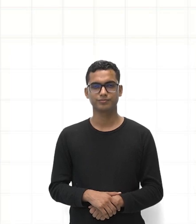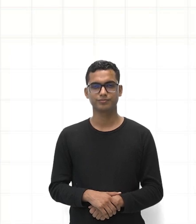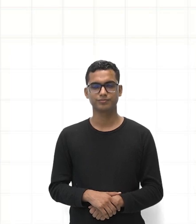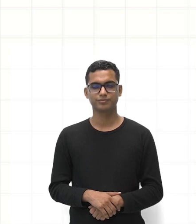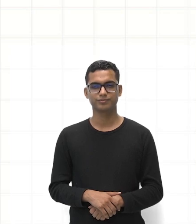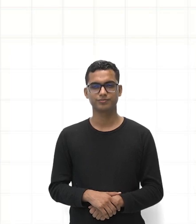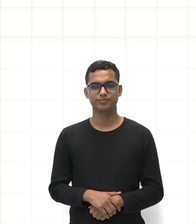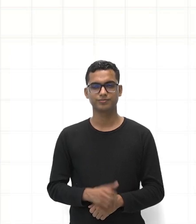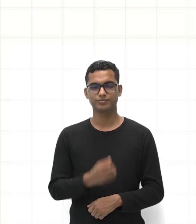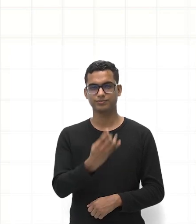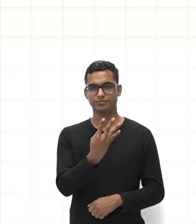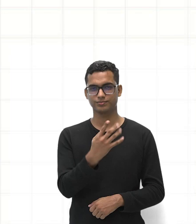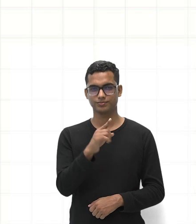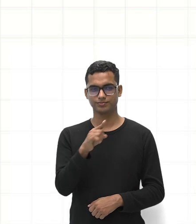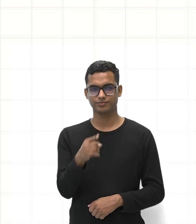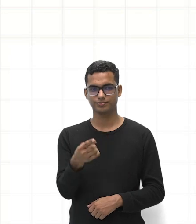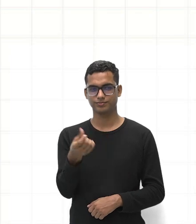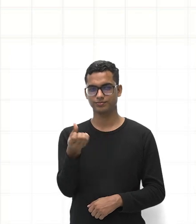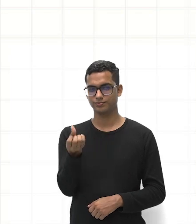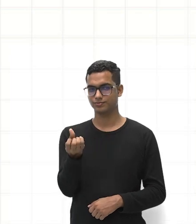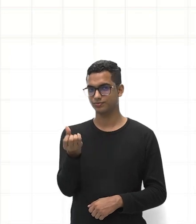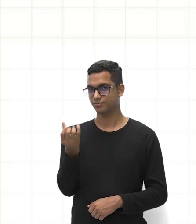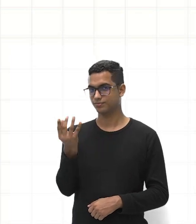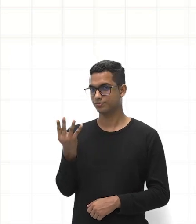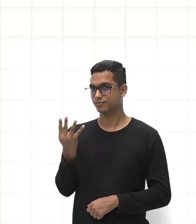multiplicado por 5,5.